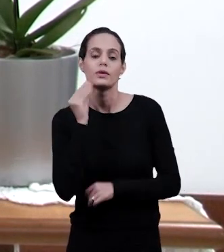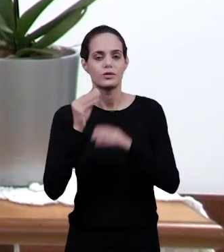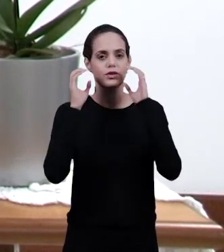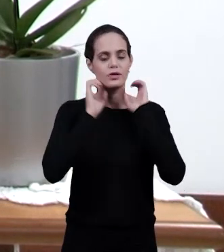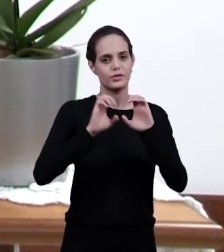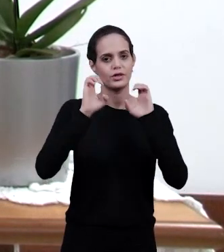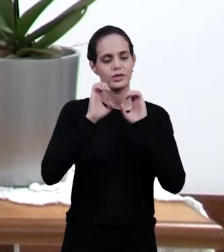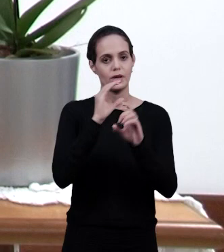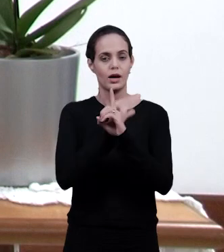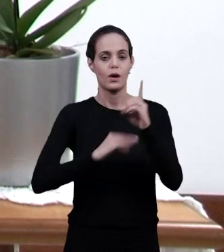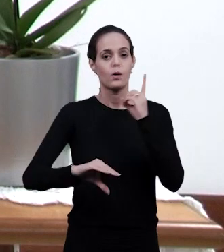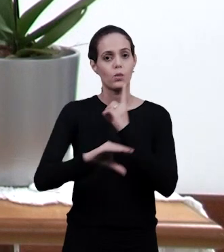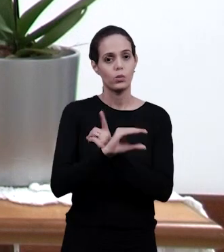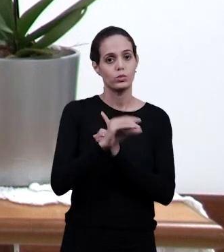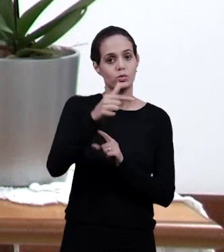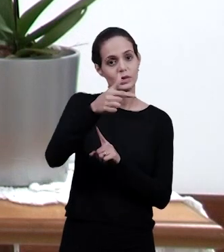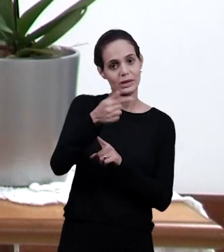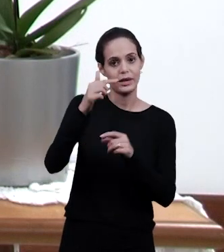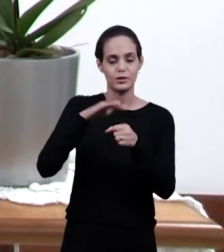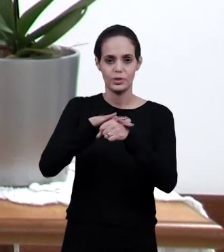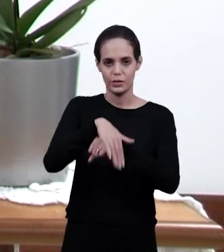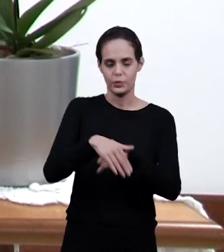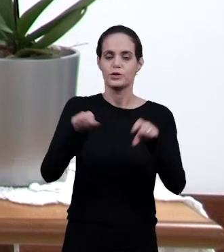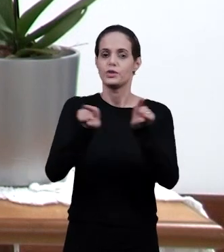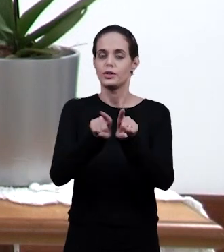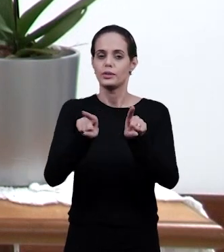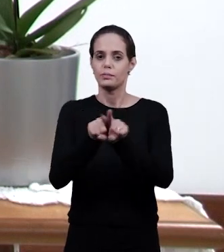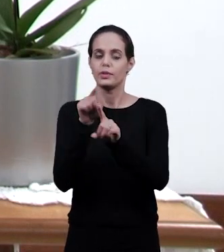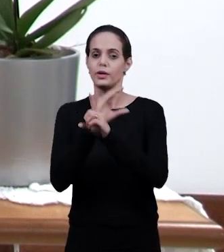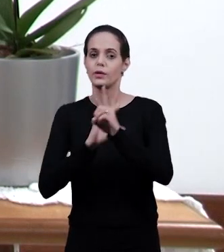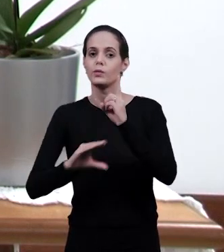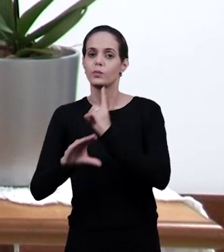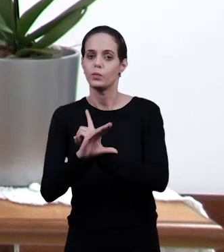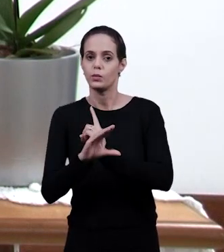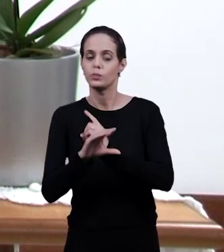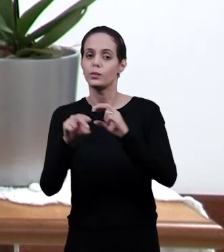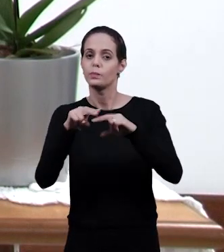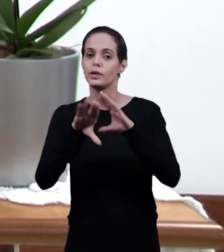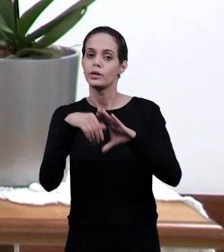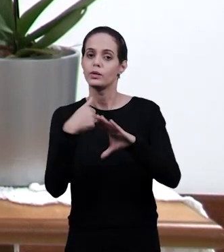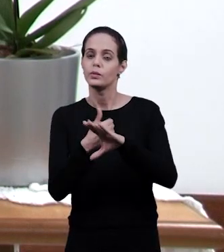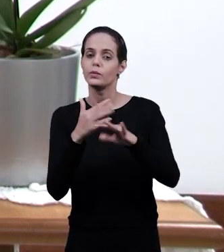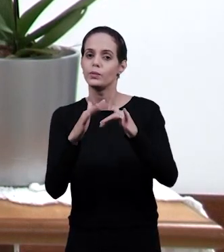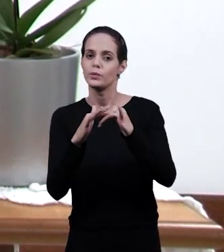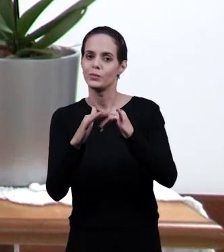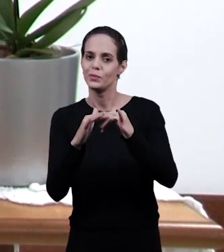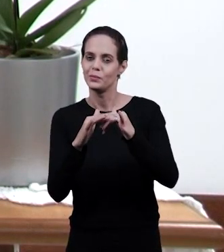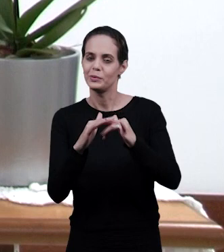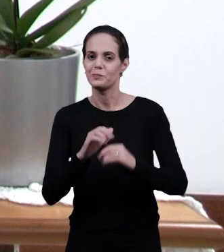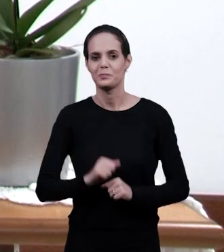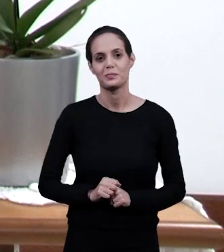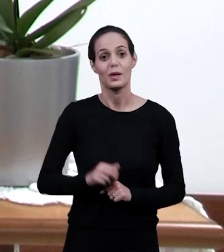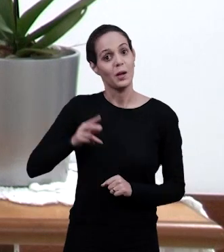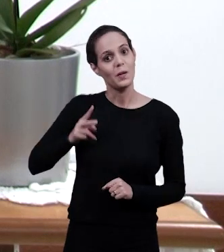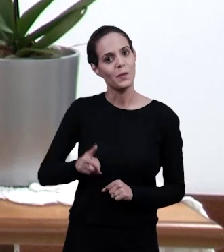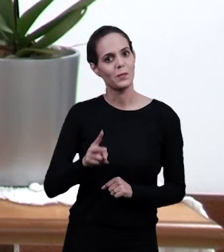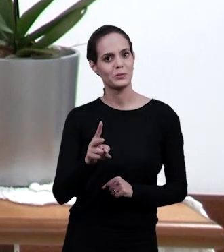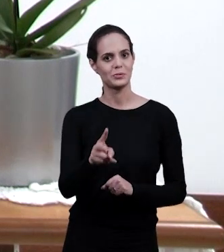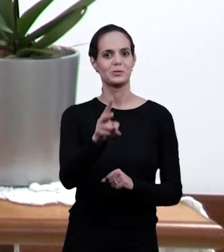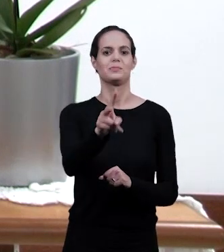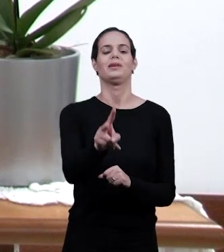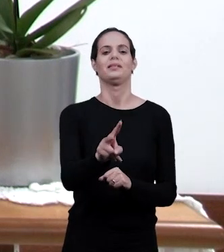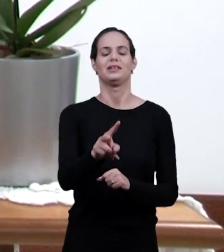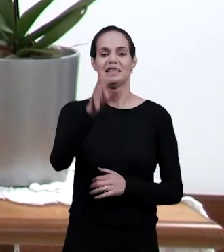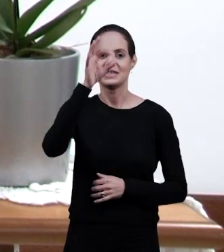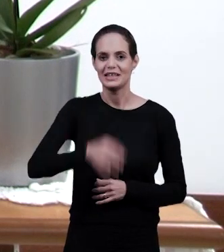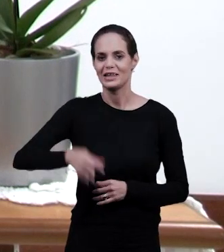grandes oportunidades de evangelizar, para o culto das 19 horas e para o culto pelo YouTube. Vamos continuar nesta nobre tarefa